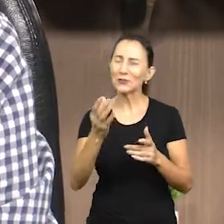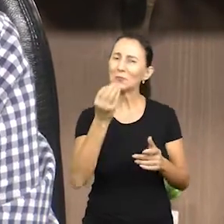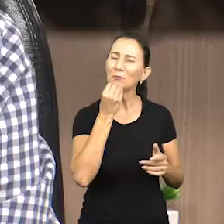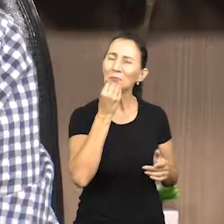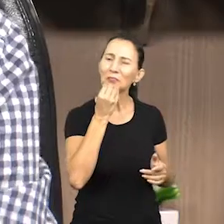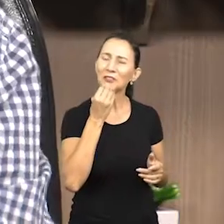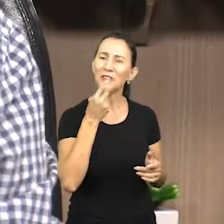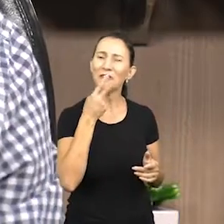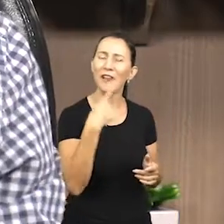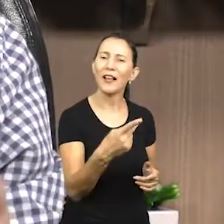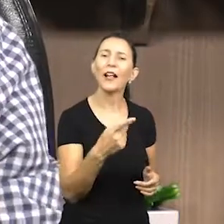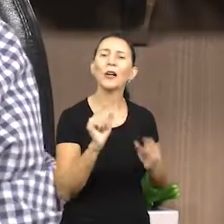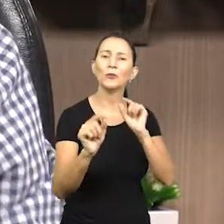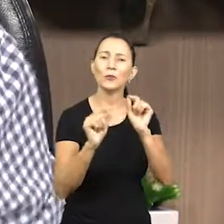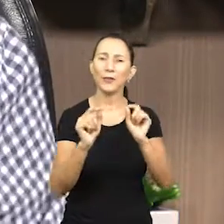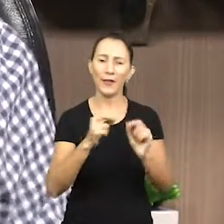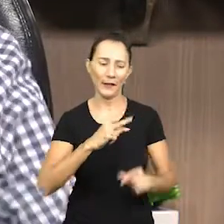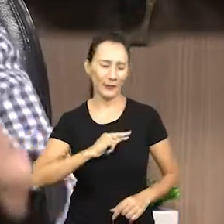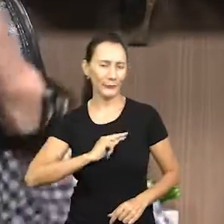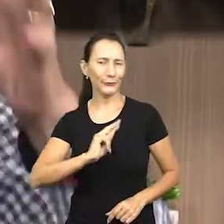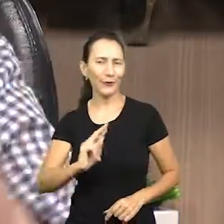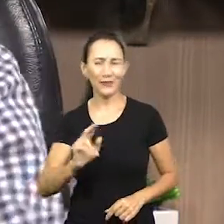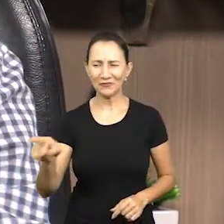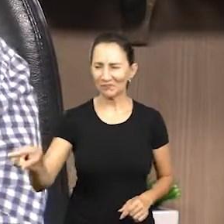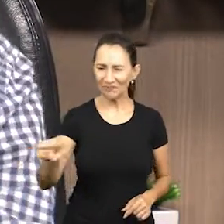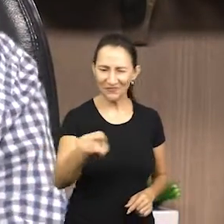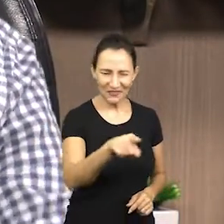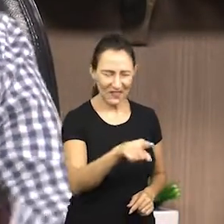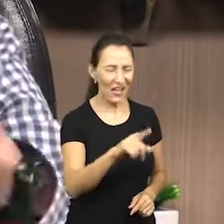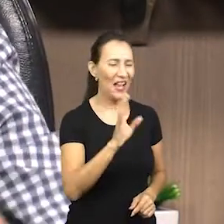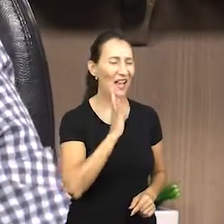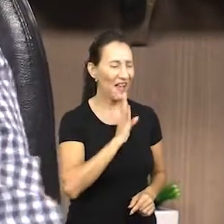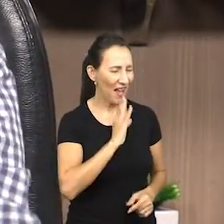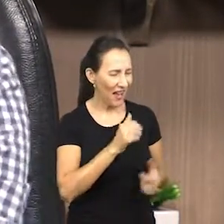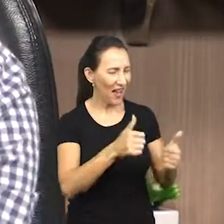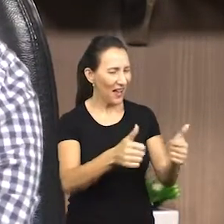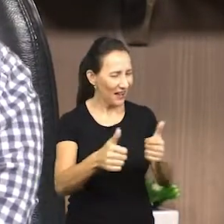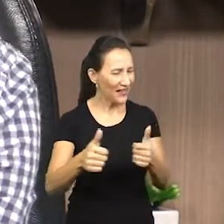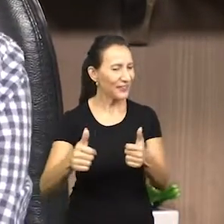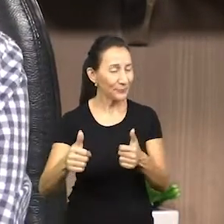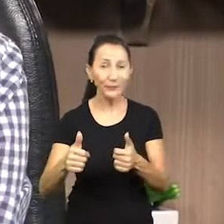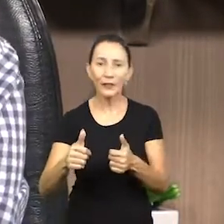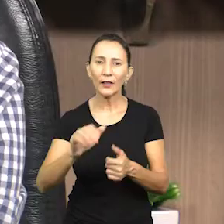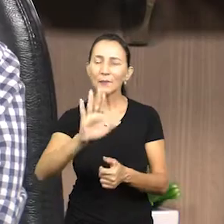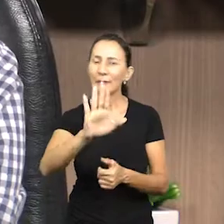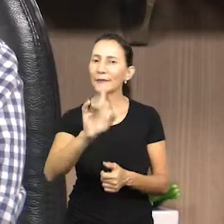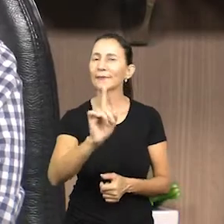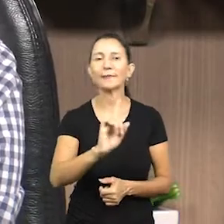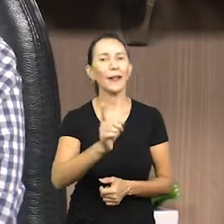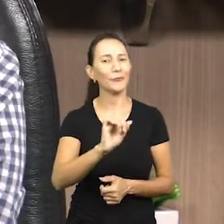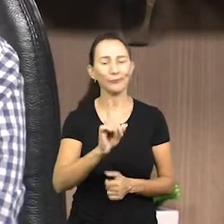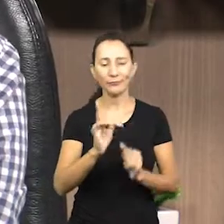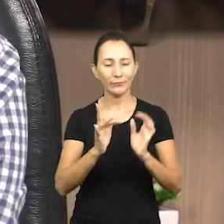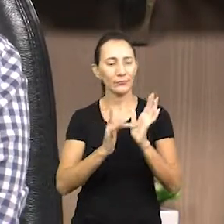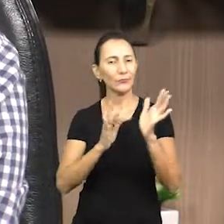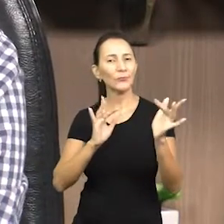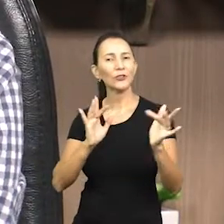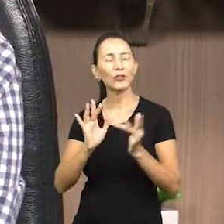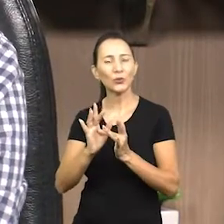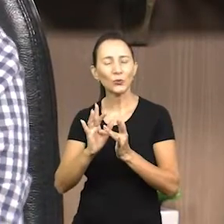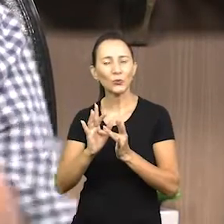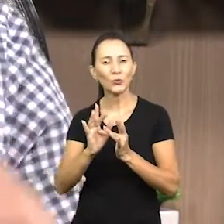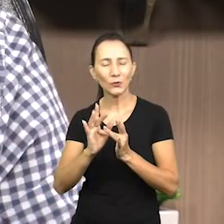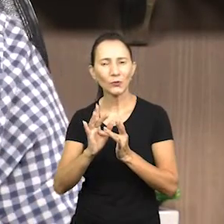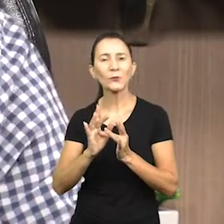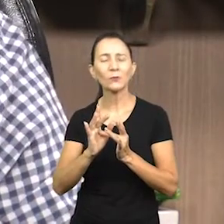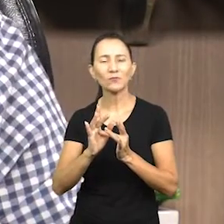fariseus, para os sacerdotes, olha, vocês estão tudo gente boa. Vocês... Não, Jesus Cristo, ele foi pregado na